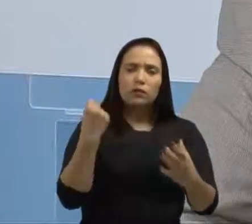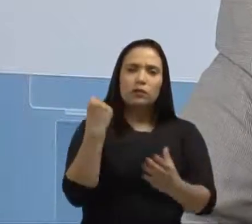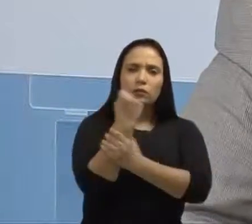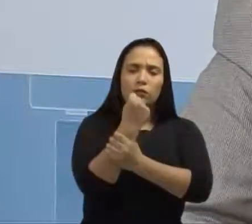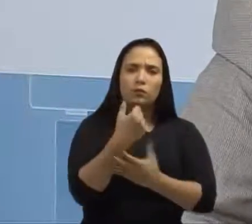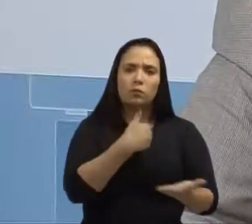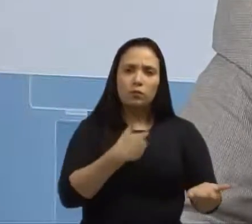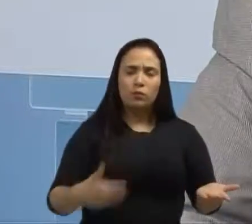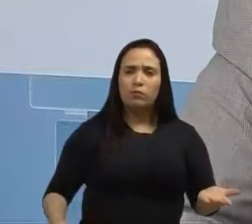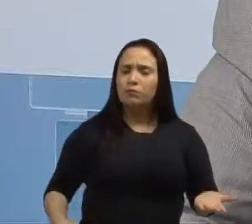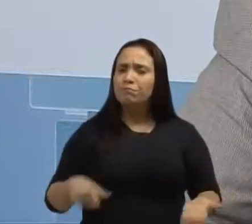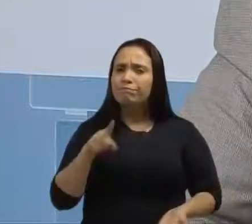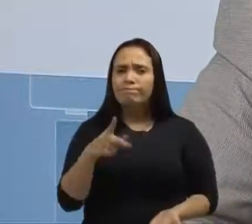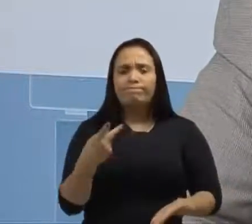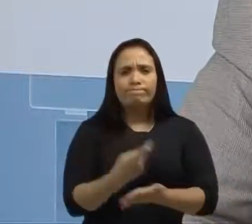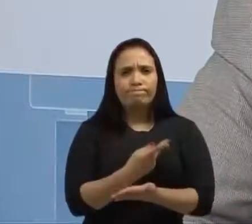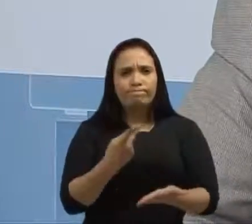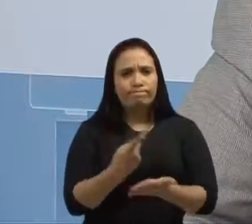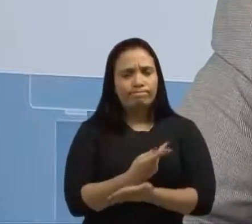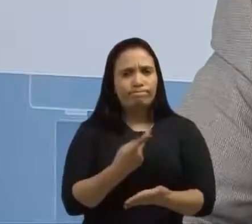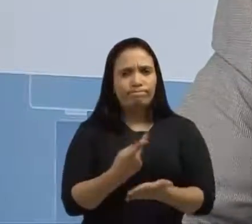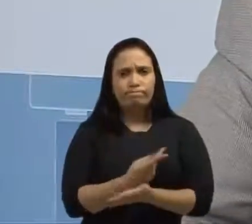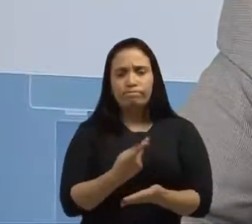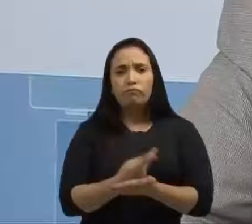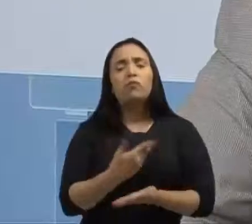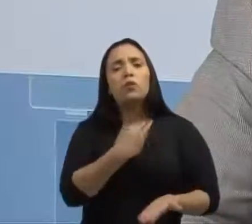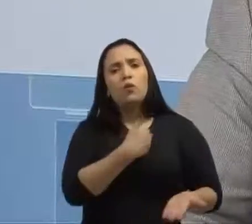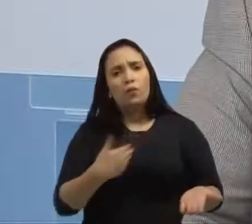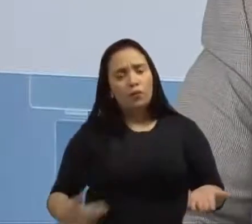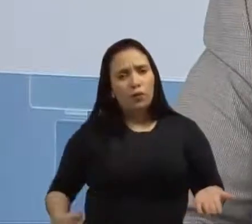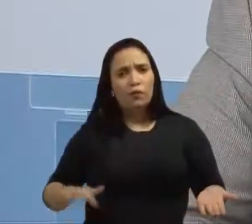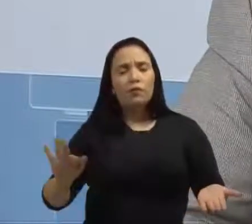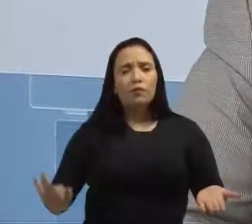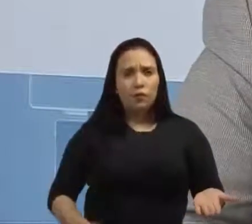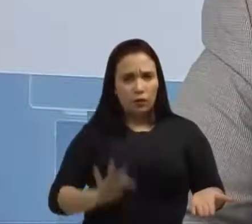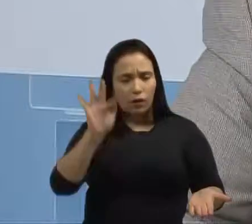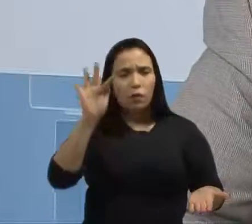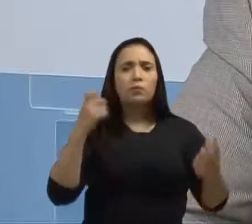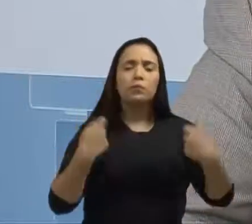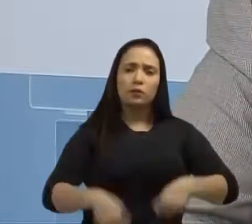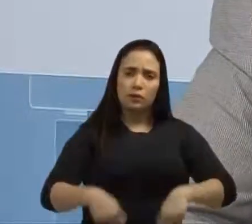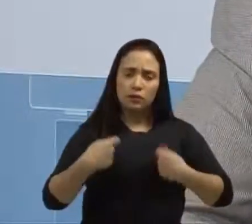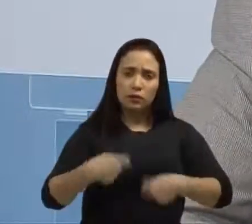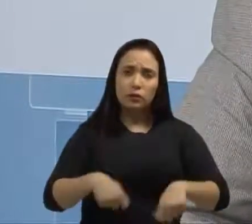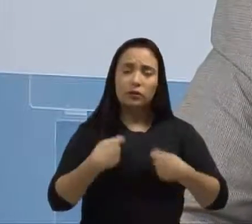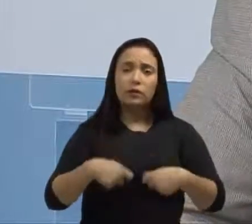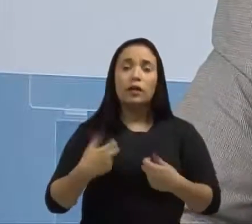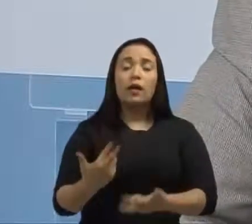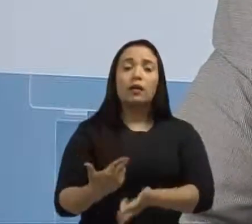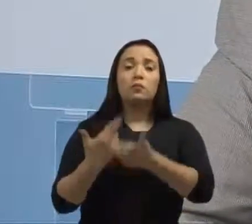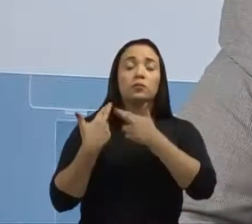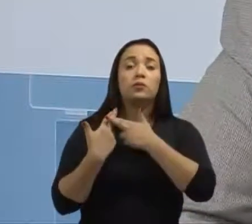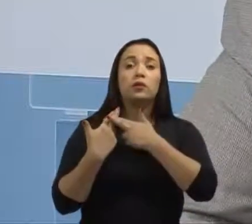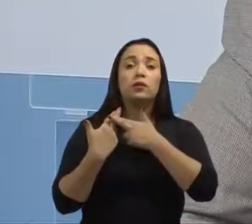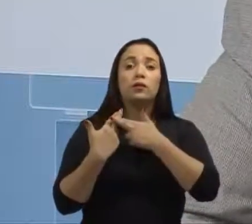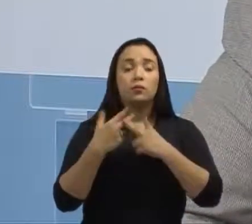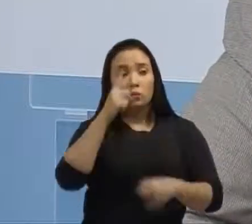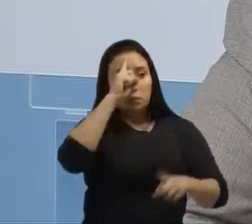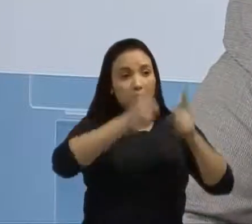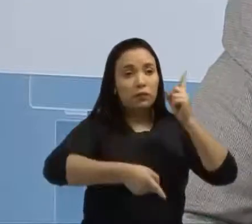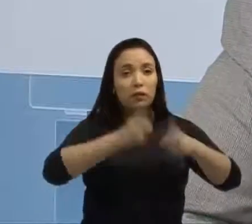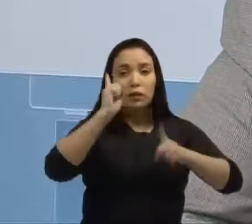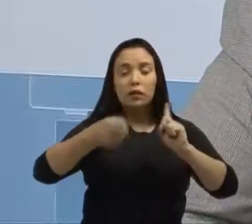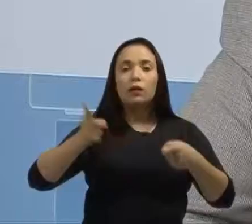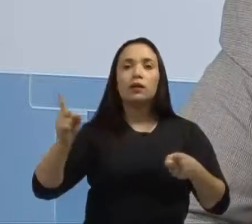era totalmente errado. O governo federal tem que ser quem comanda o processo de segurança pública do